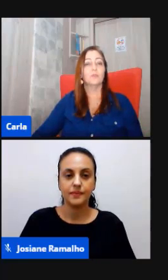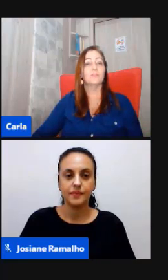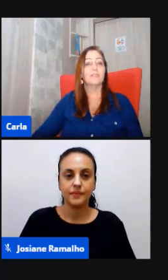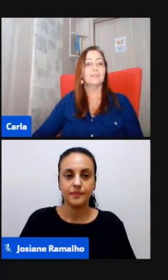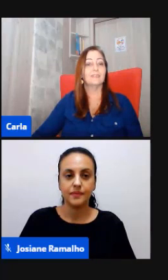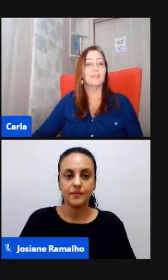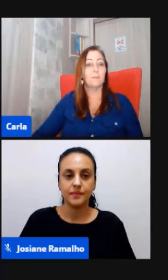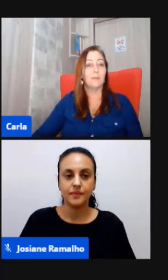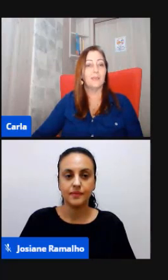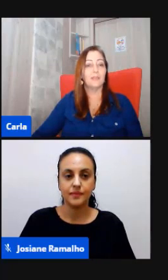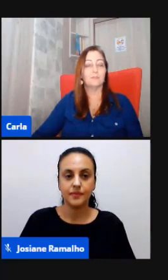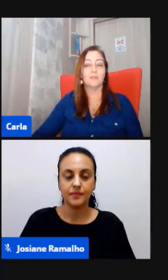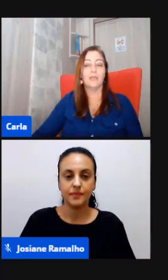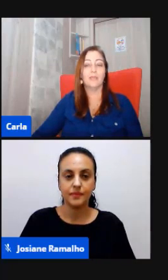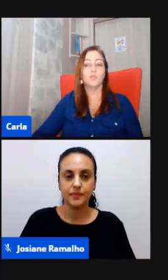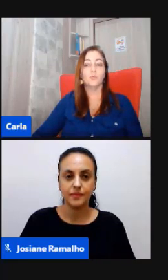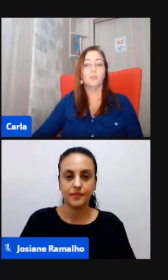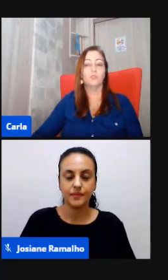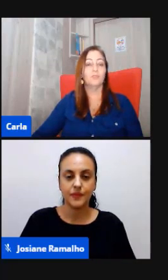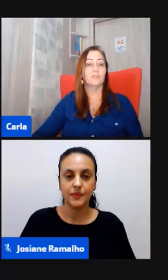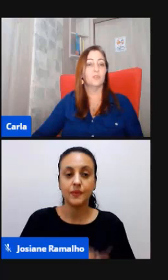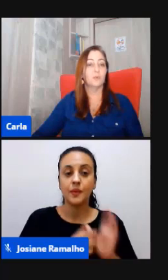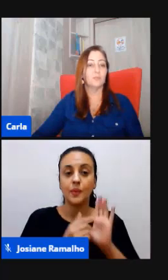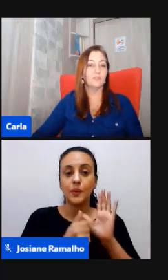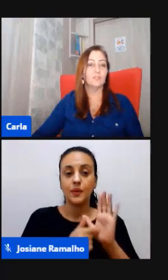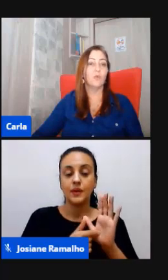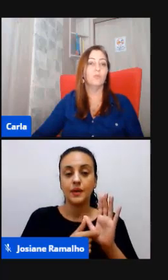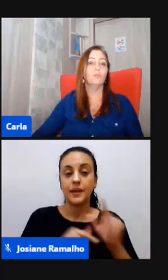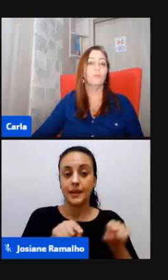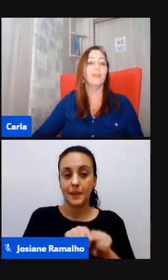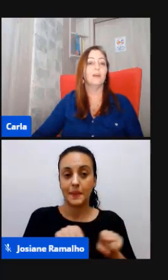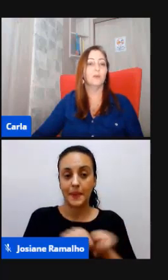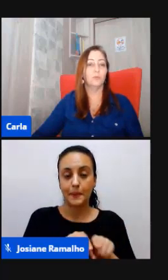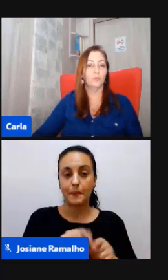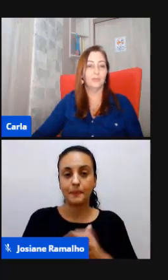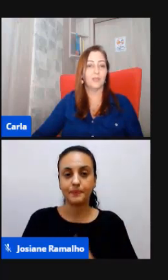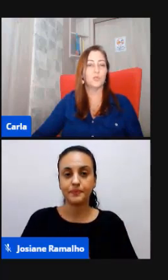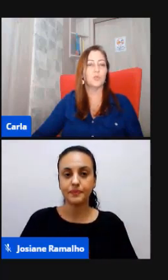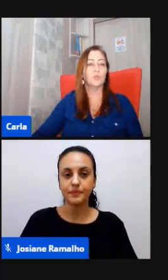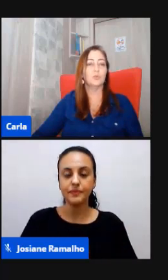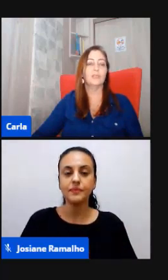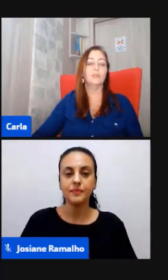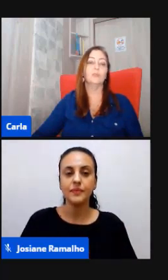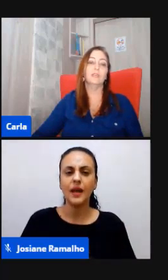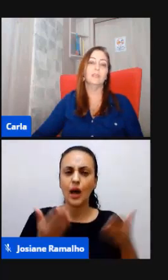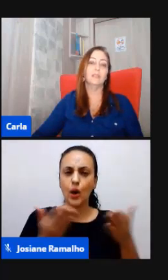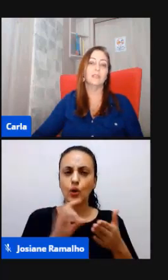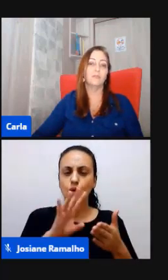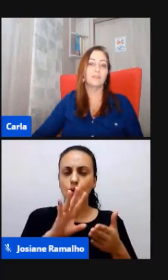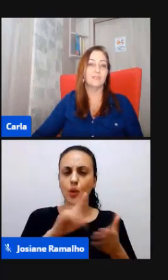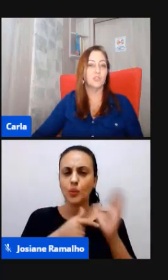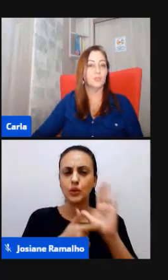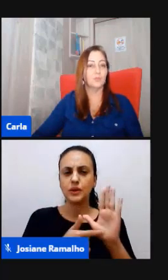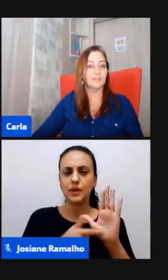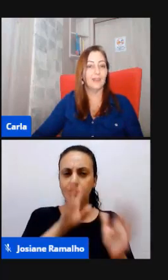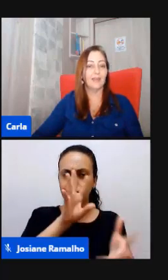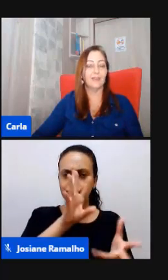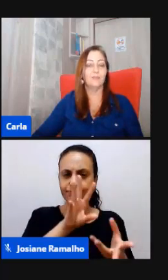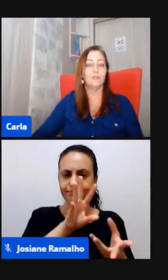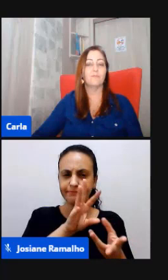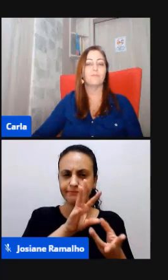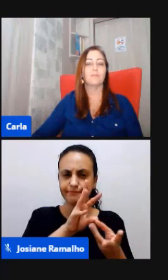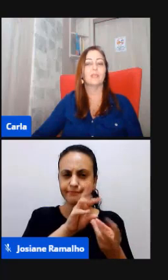Então, nós vamos trazer também, neste momento eu estou fazendo para vocês só um preâmbulo, tá, de tudo aquilo que vai ser dito